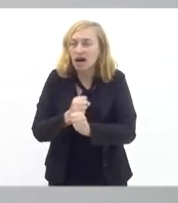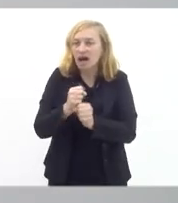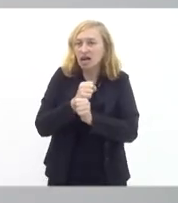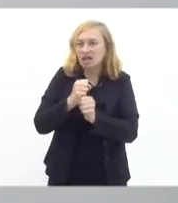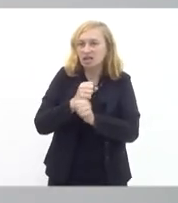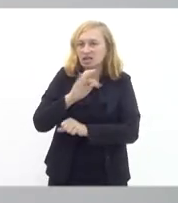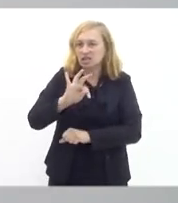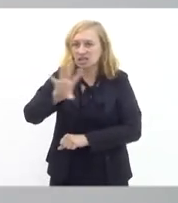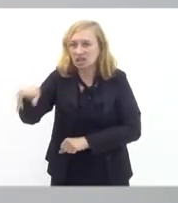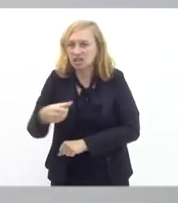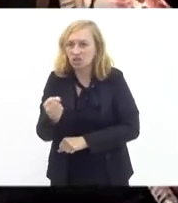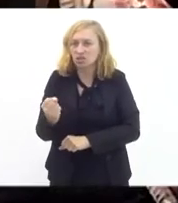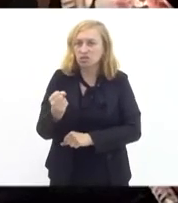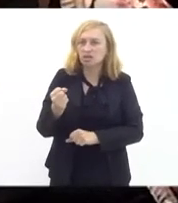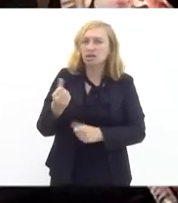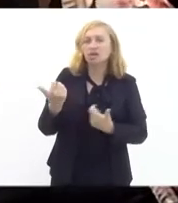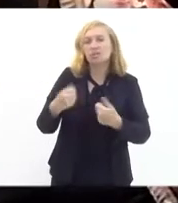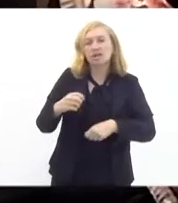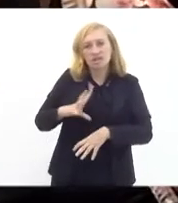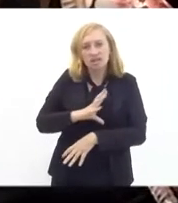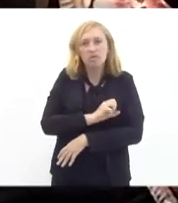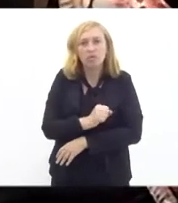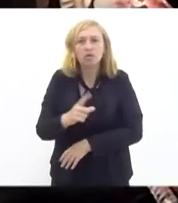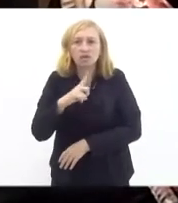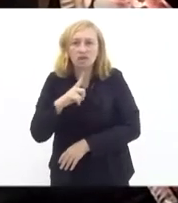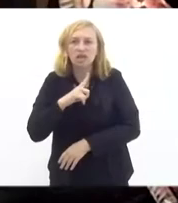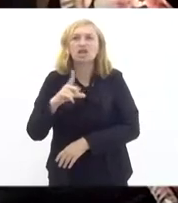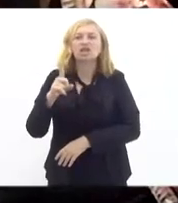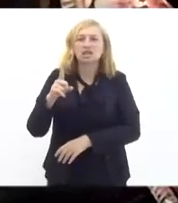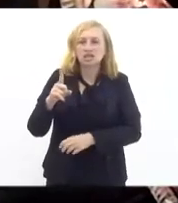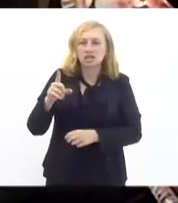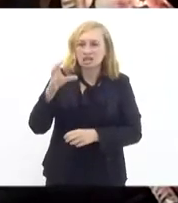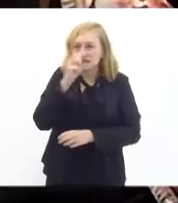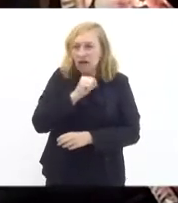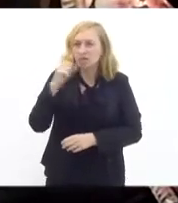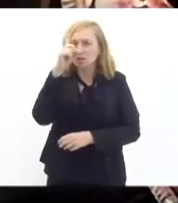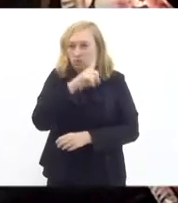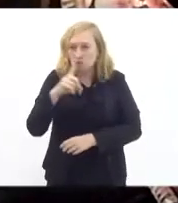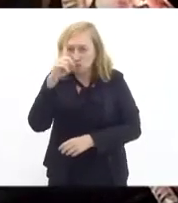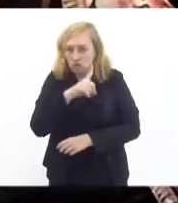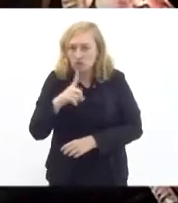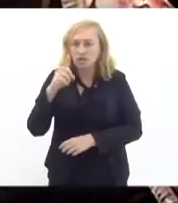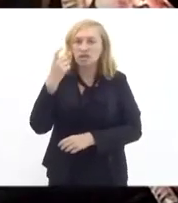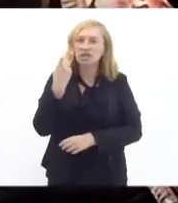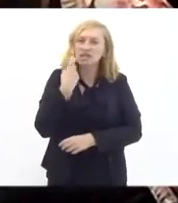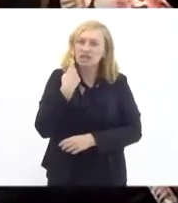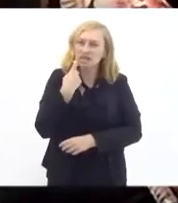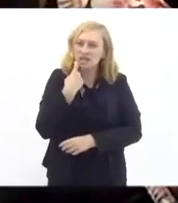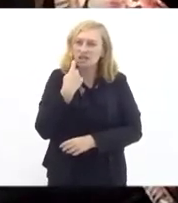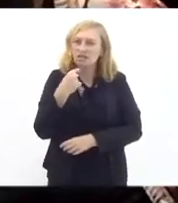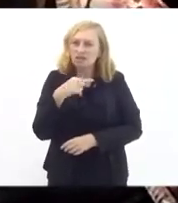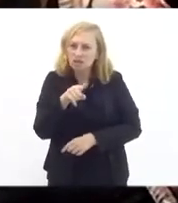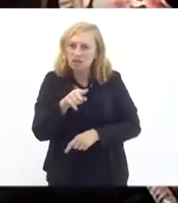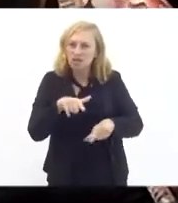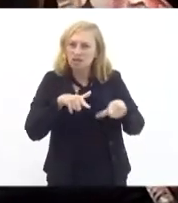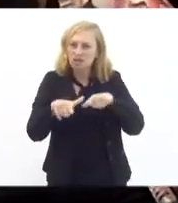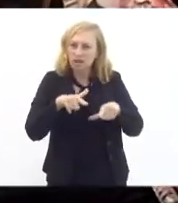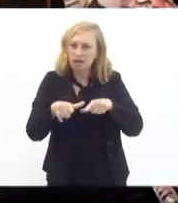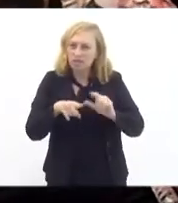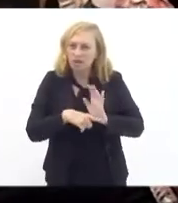muita, mas muito amor. Porque todo sábado, todo domingo, toda sexta, você está trabalhando perante o